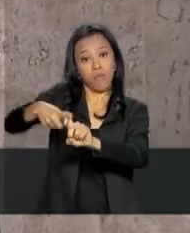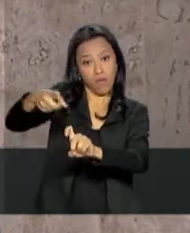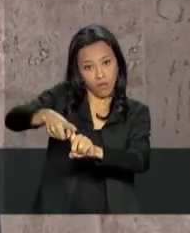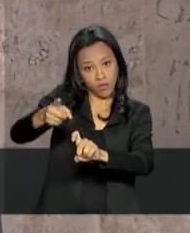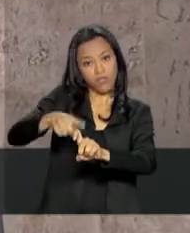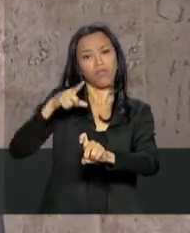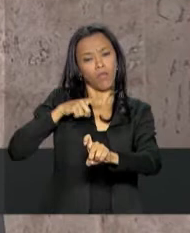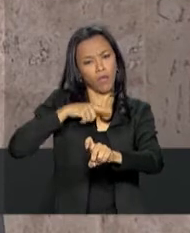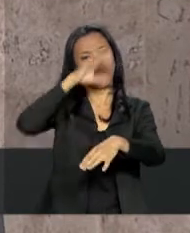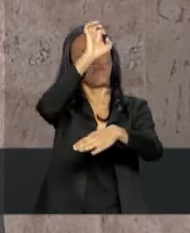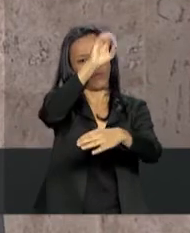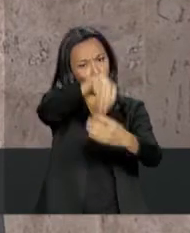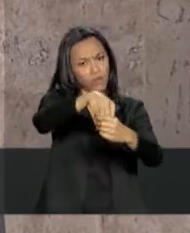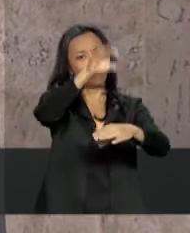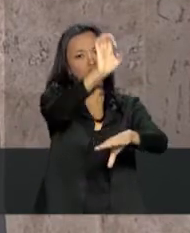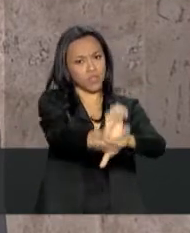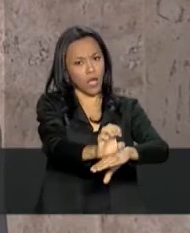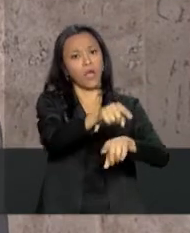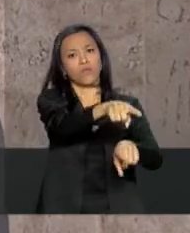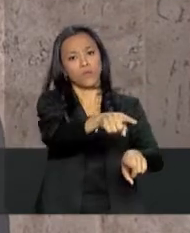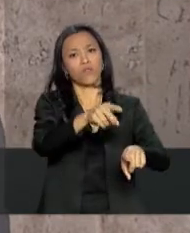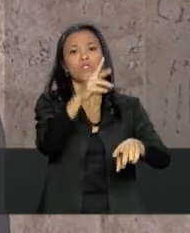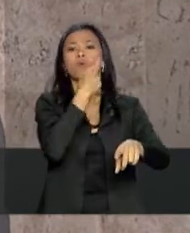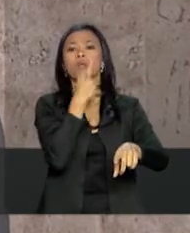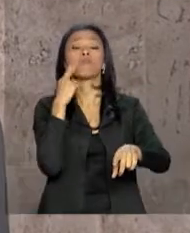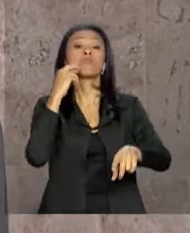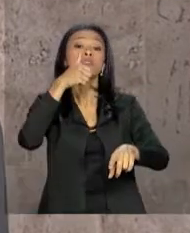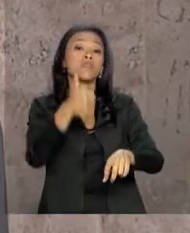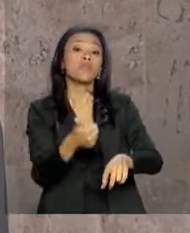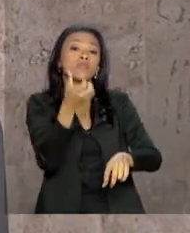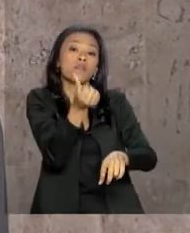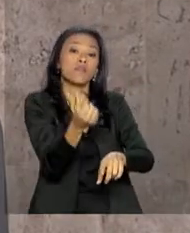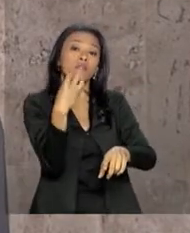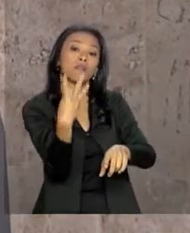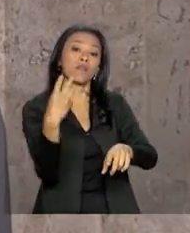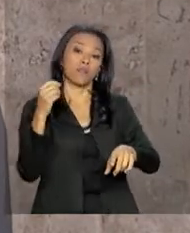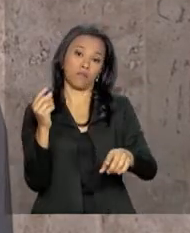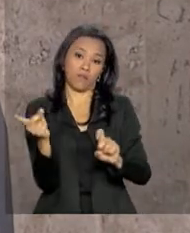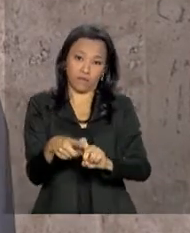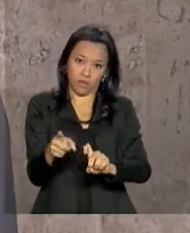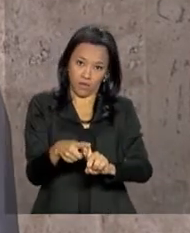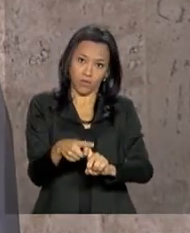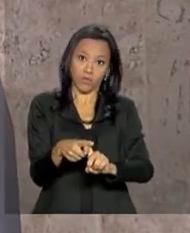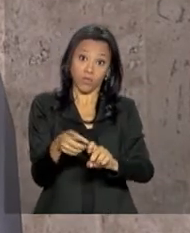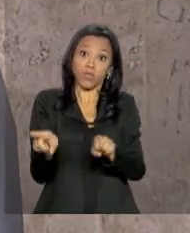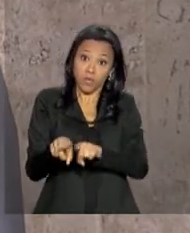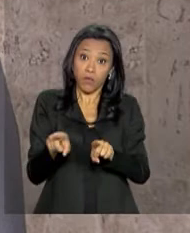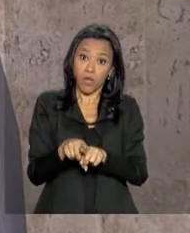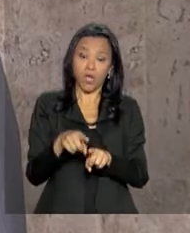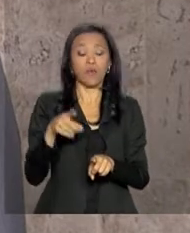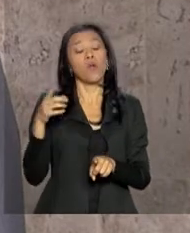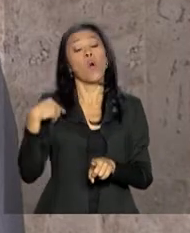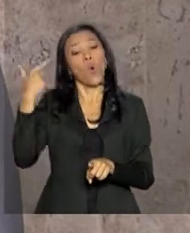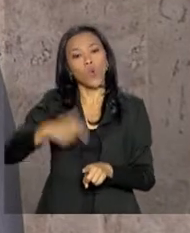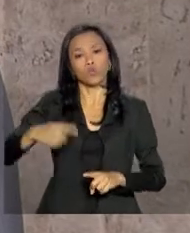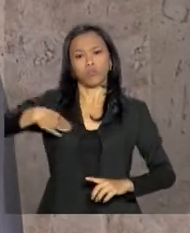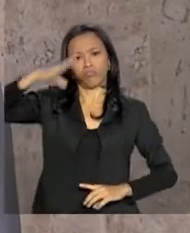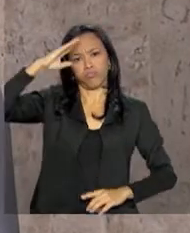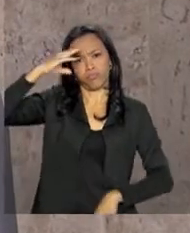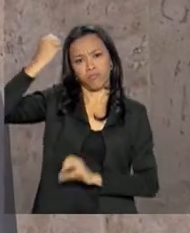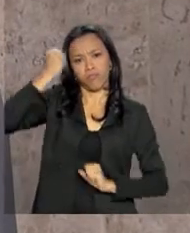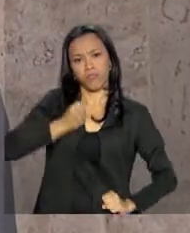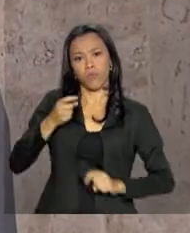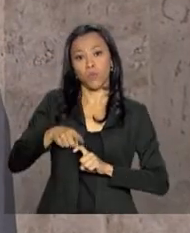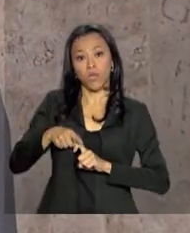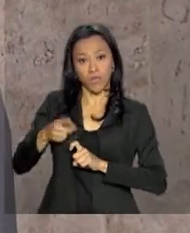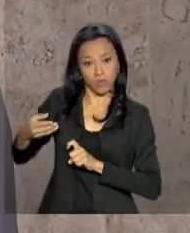estado de roraima 163 médicos além dos médicos com que o exército reforçou estrutura